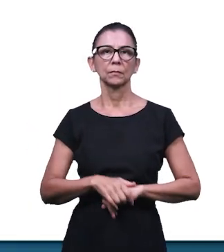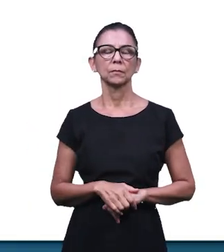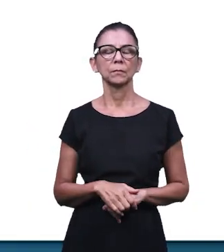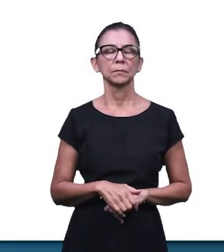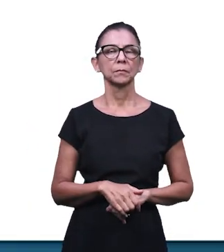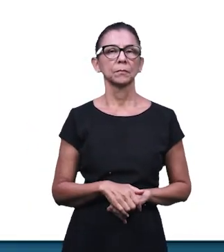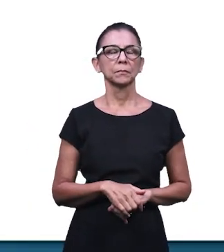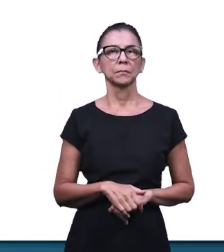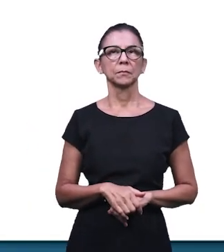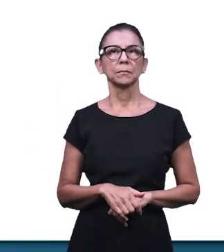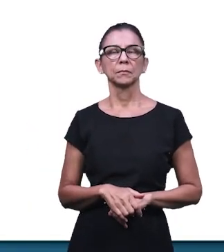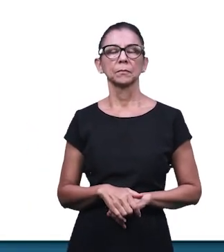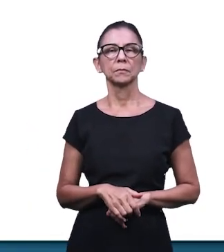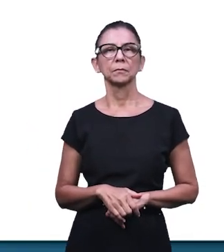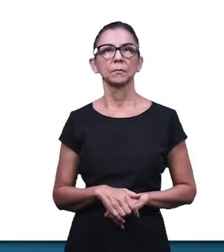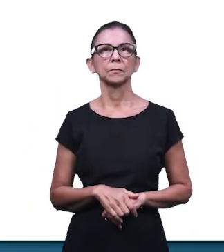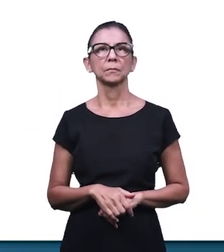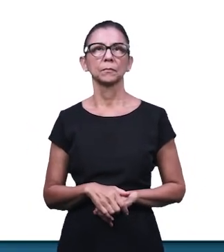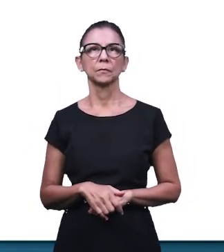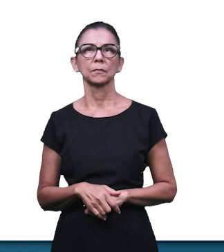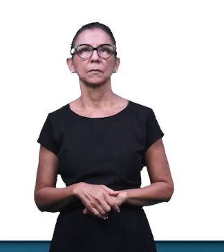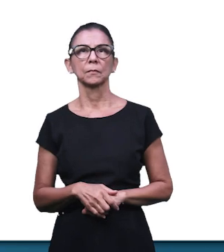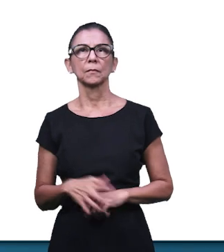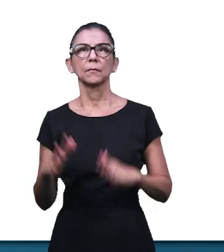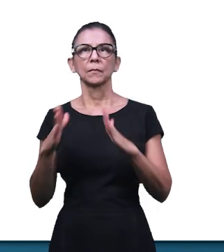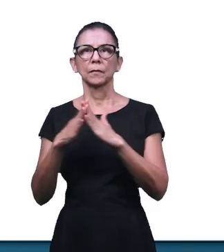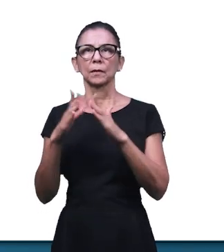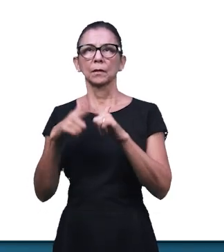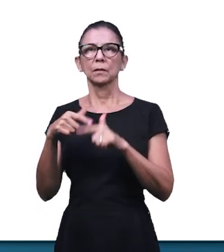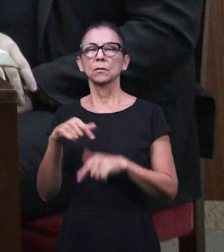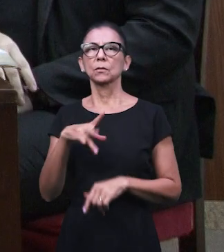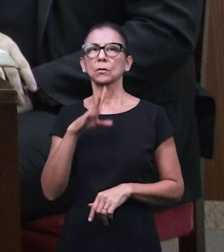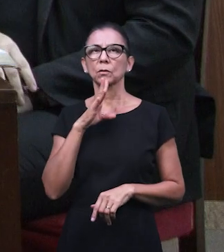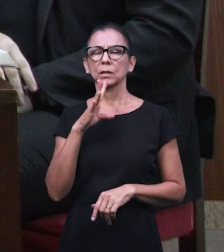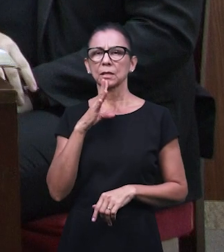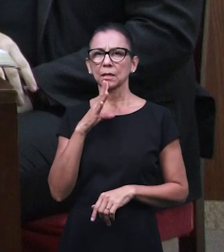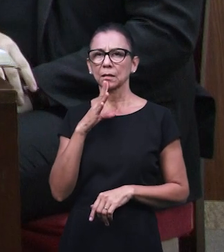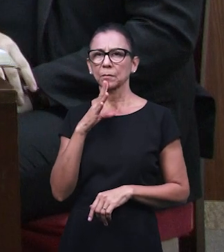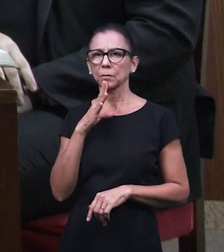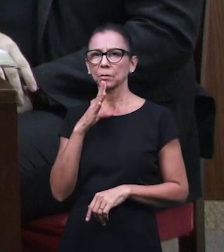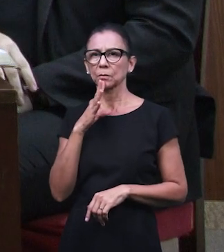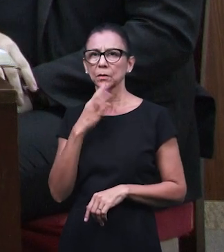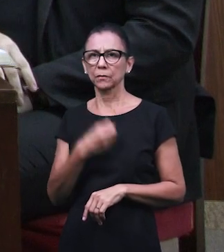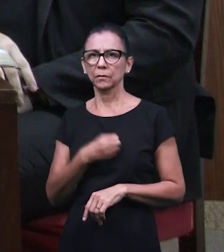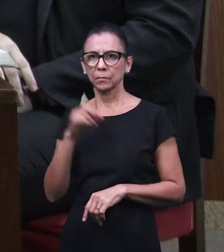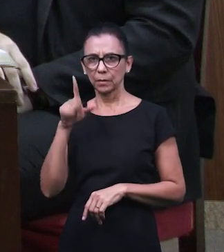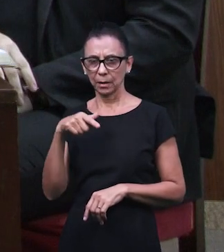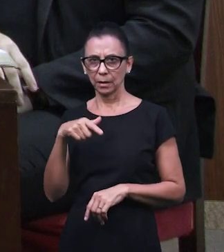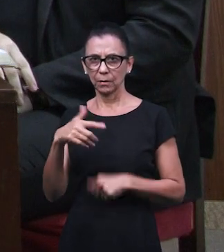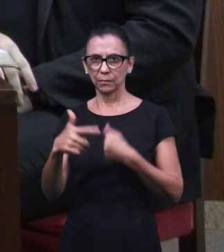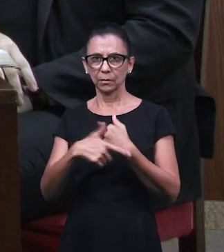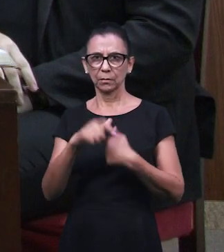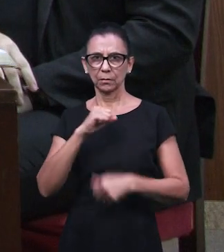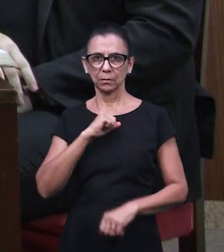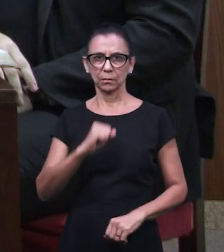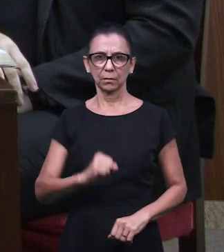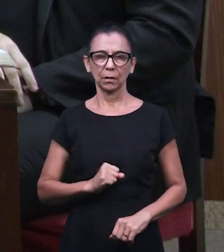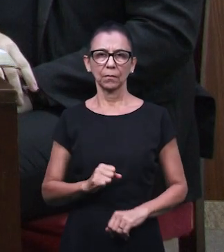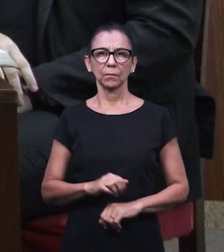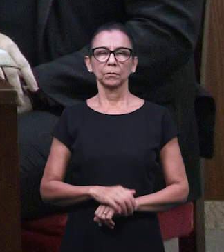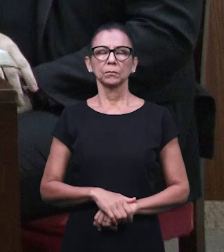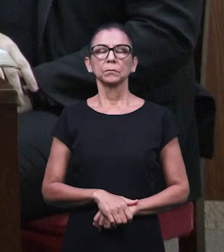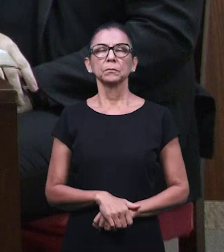que conhecemos e vivemos é sacerdotal porque Benjamin Braz, de Paraíba do Sul, do Grupo